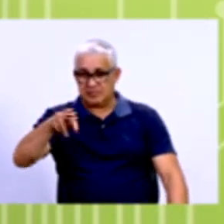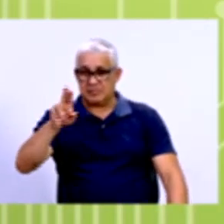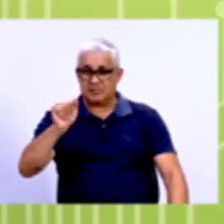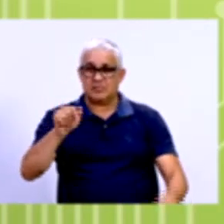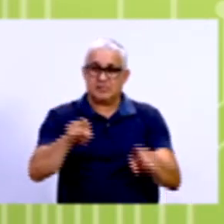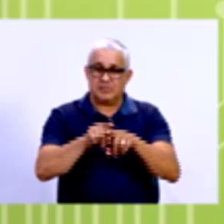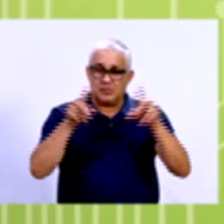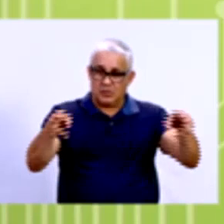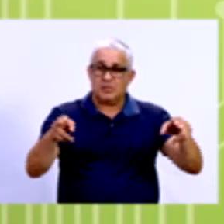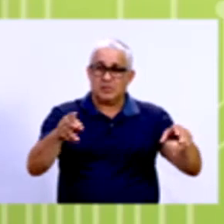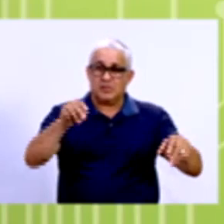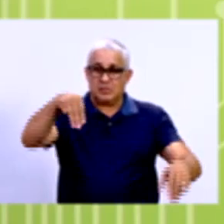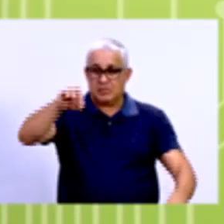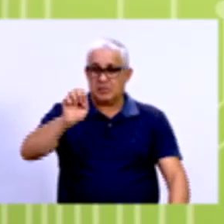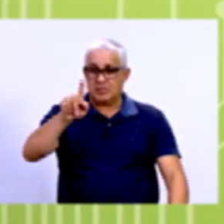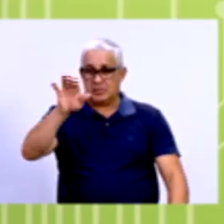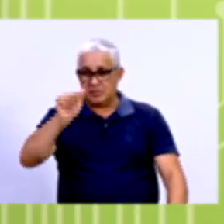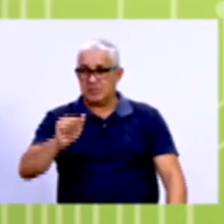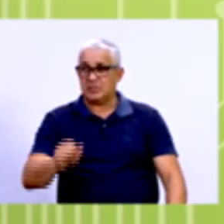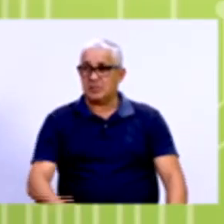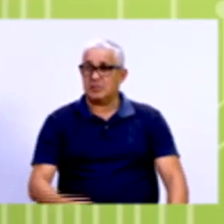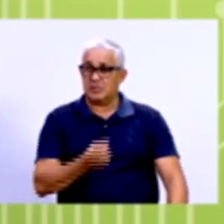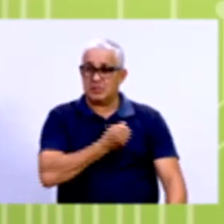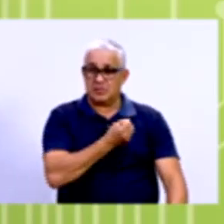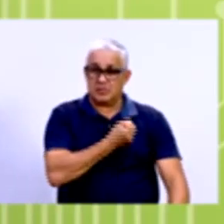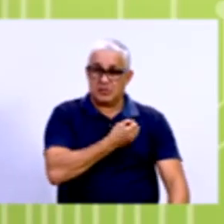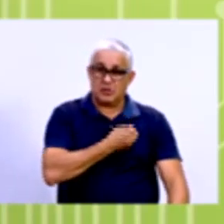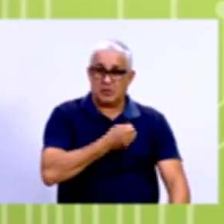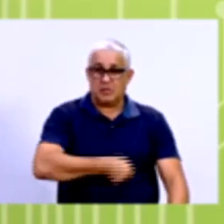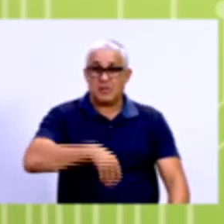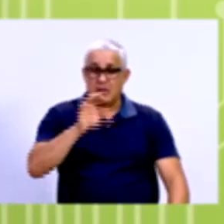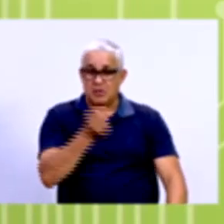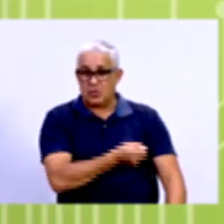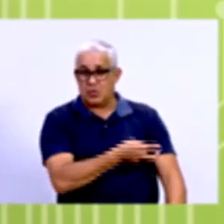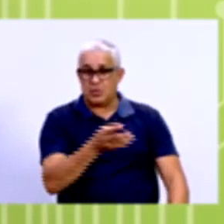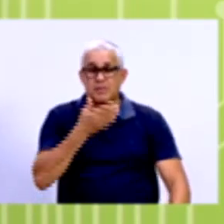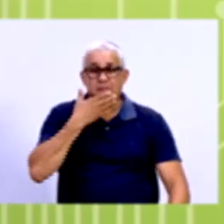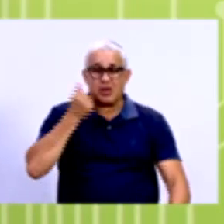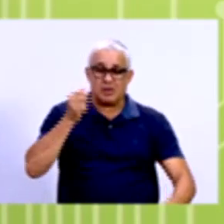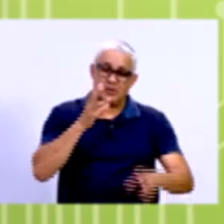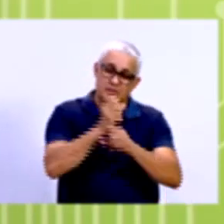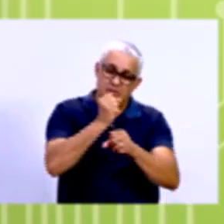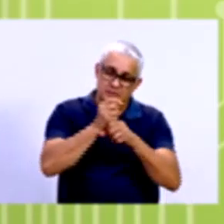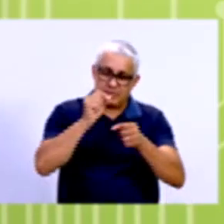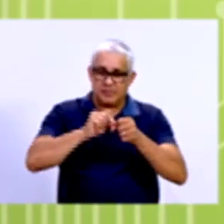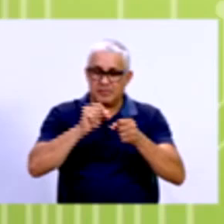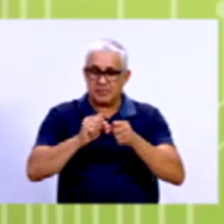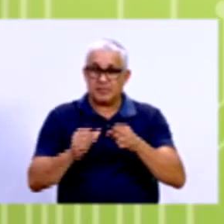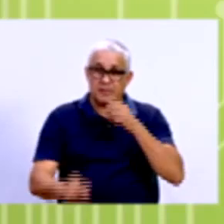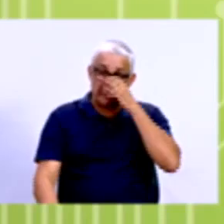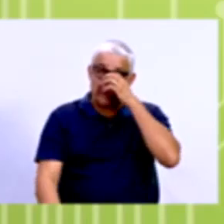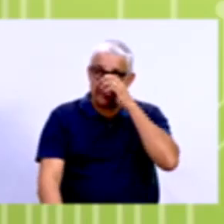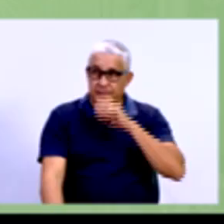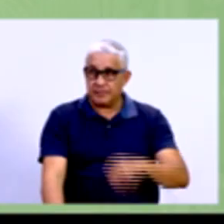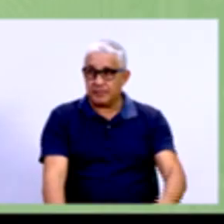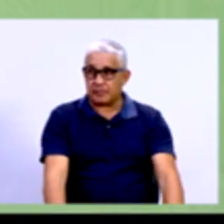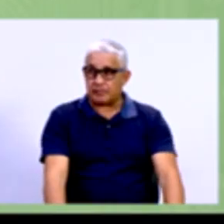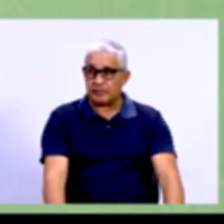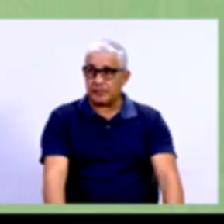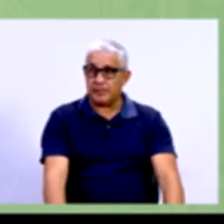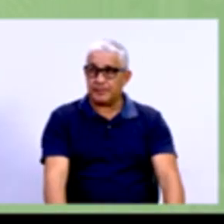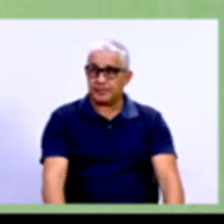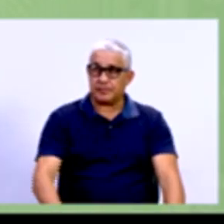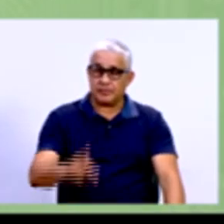quando são mais números, daí a gente vê qual que é o melhor cálculo ali para a gente fazer, tá?